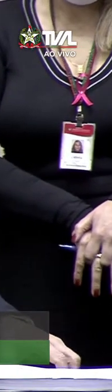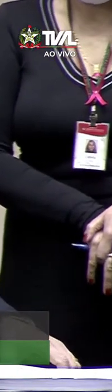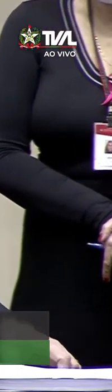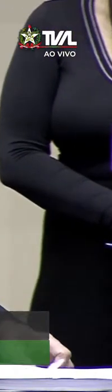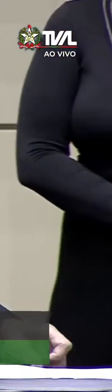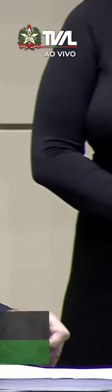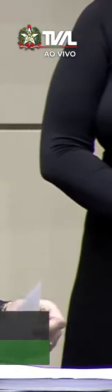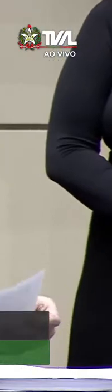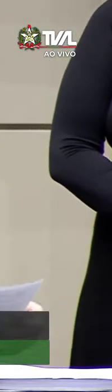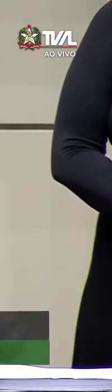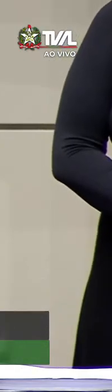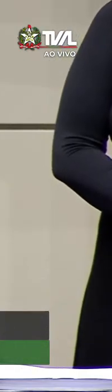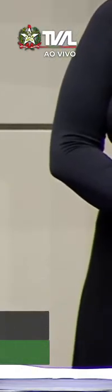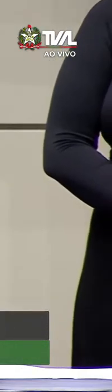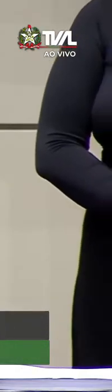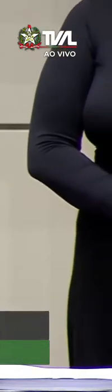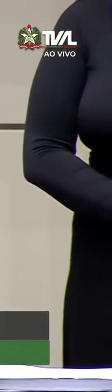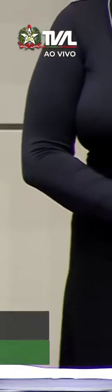Na ordem do dia,